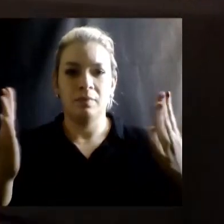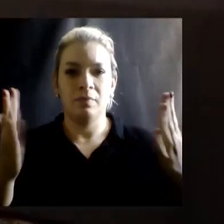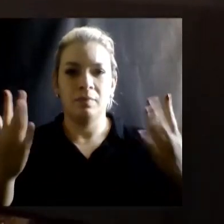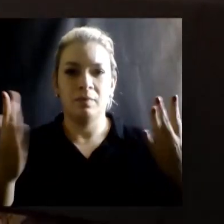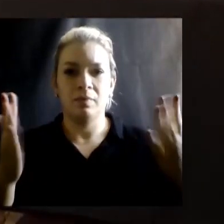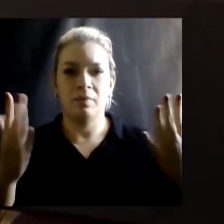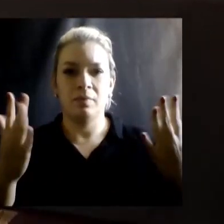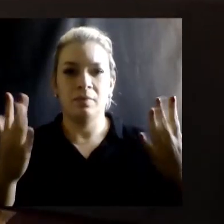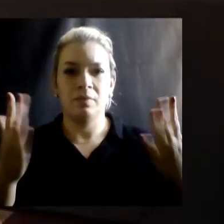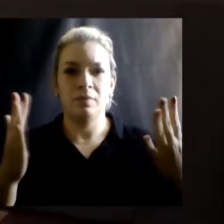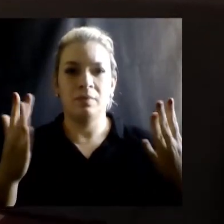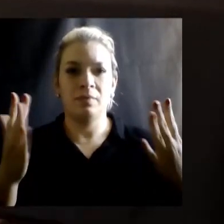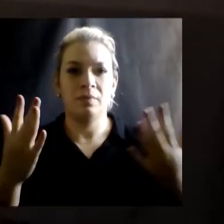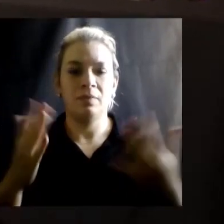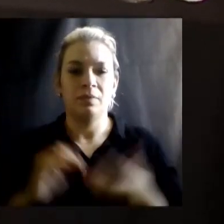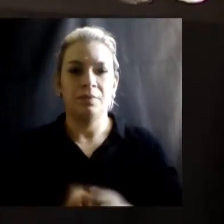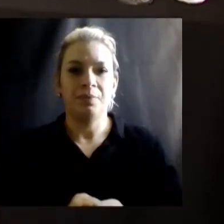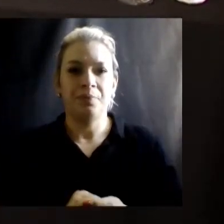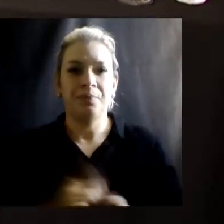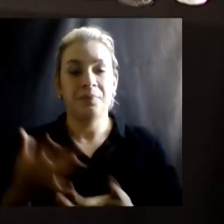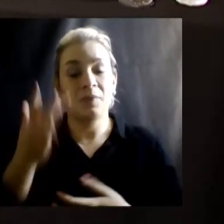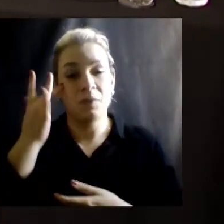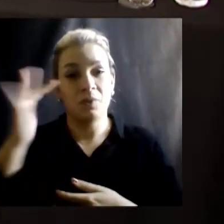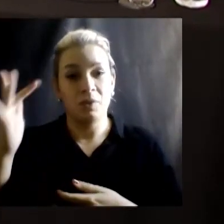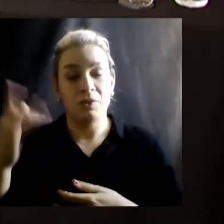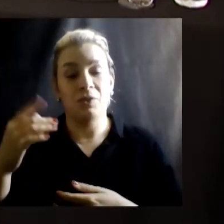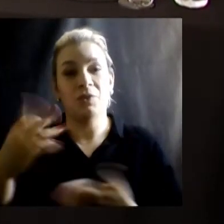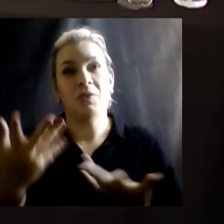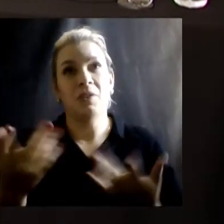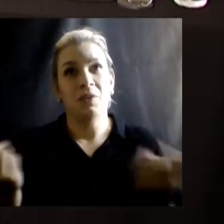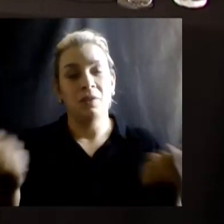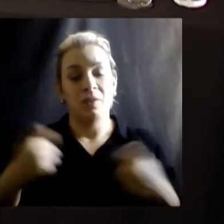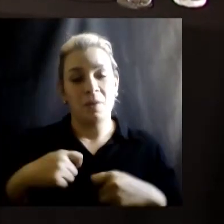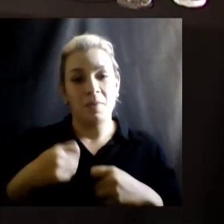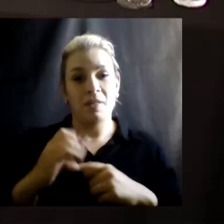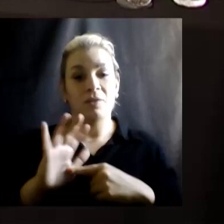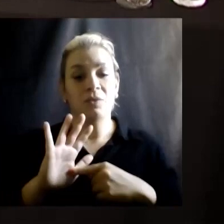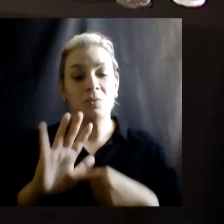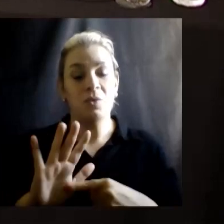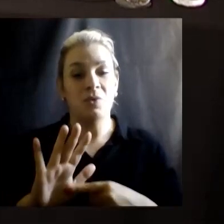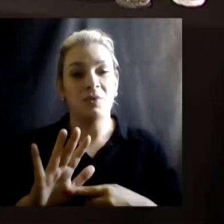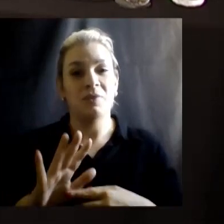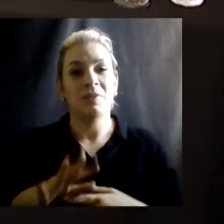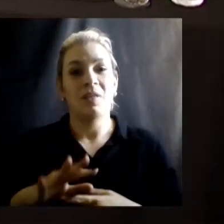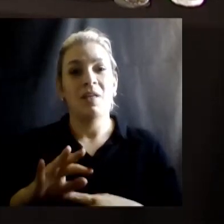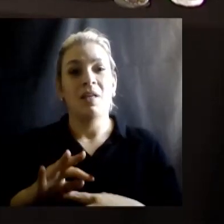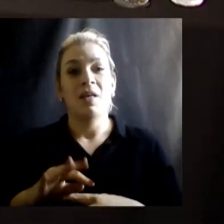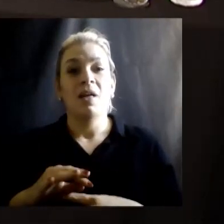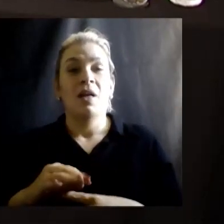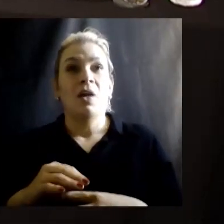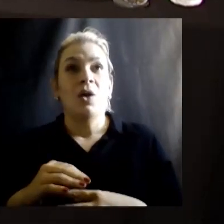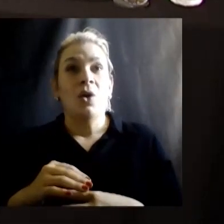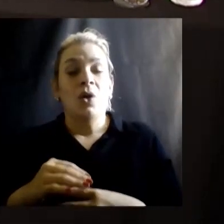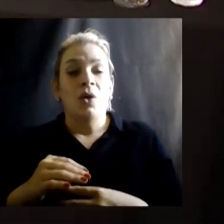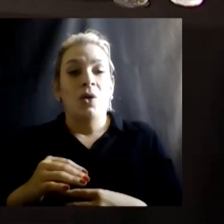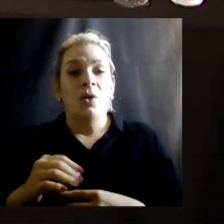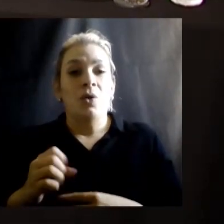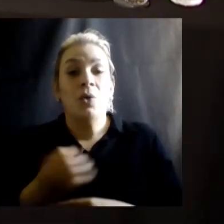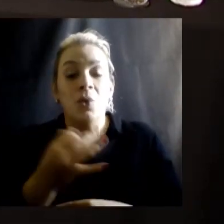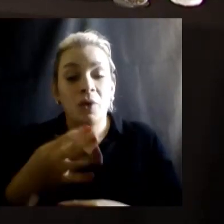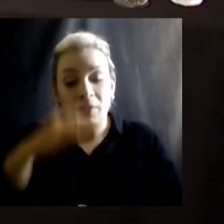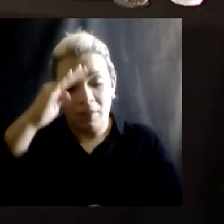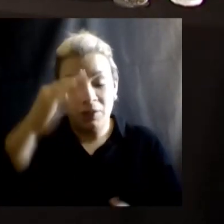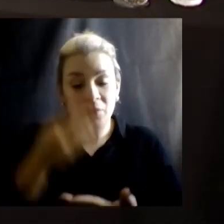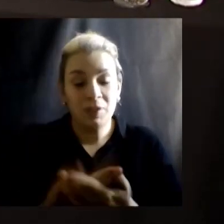Eu acho que muito do que define a gente é o quanto acreditamos no nosso negócio e o fato de não termos medo de